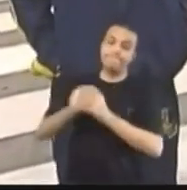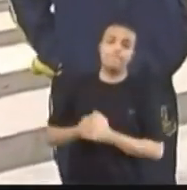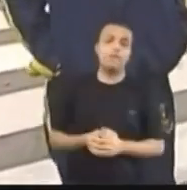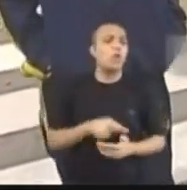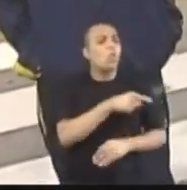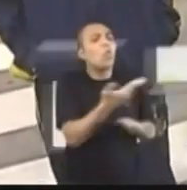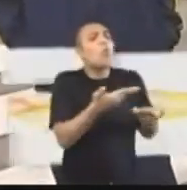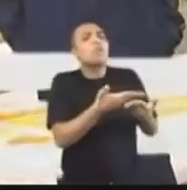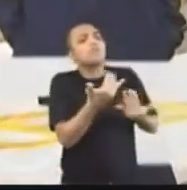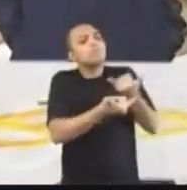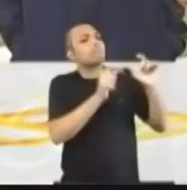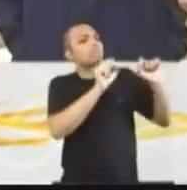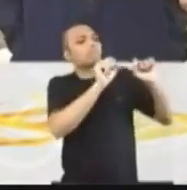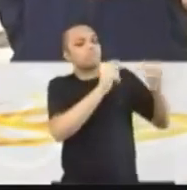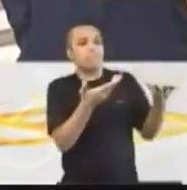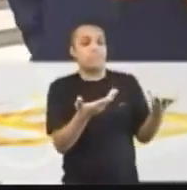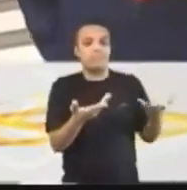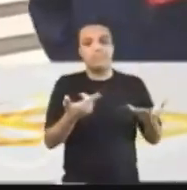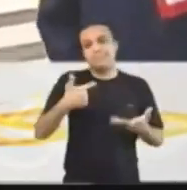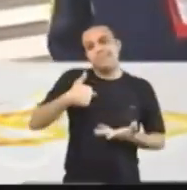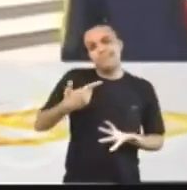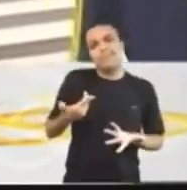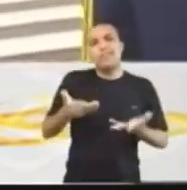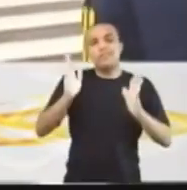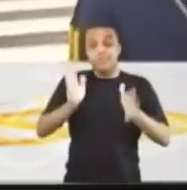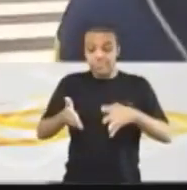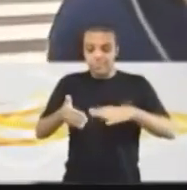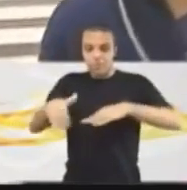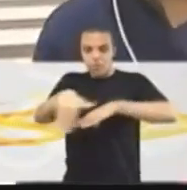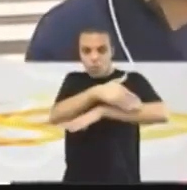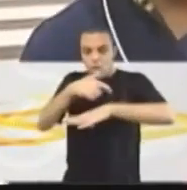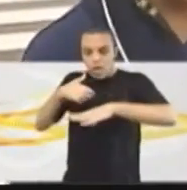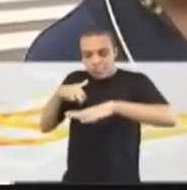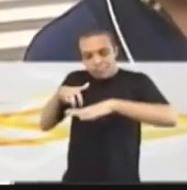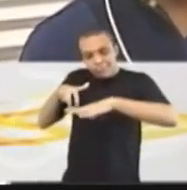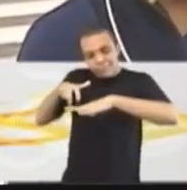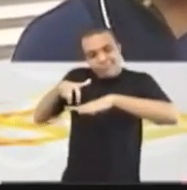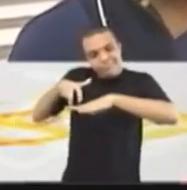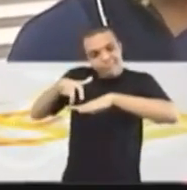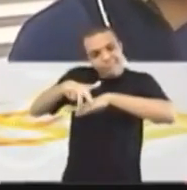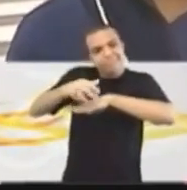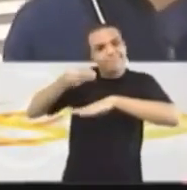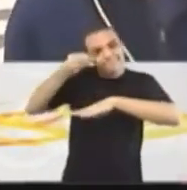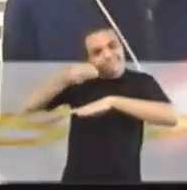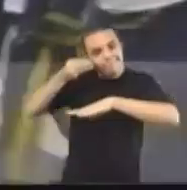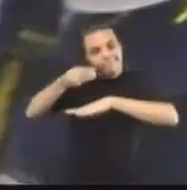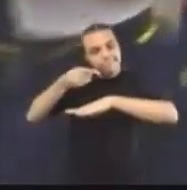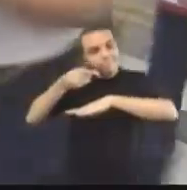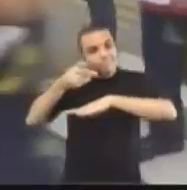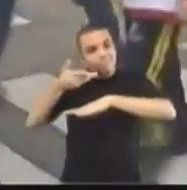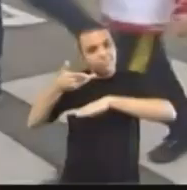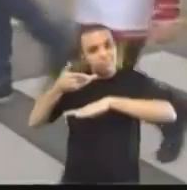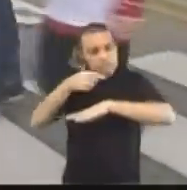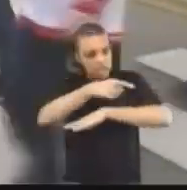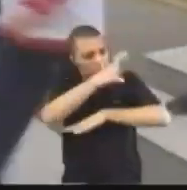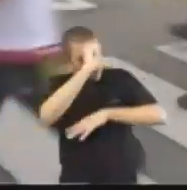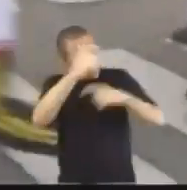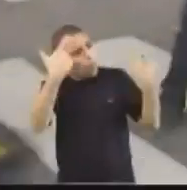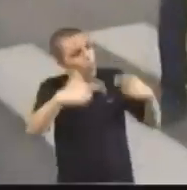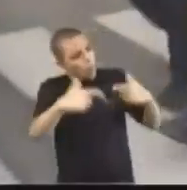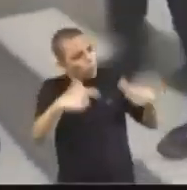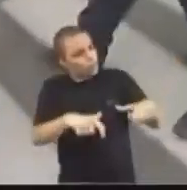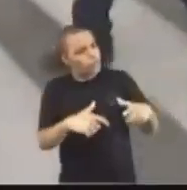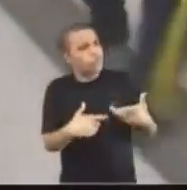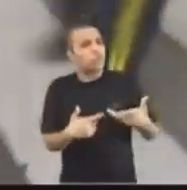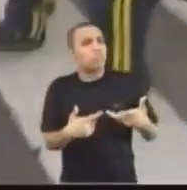fez hoje eu fiquei atravessando as ruas aprendeu que tem que atravessar onde